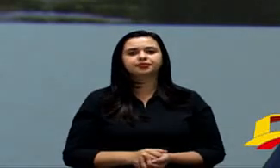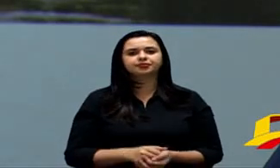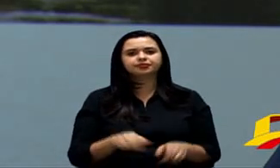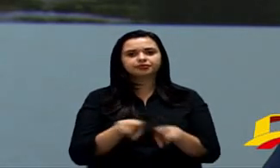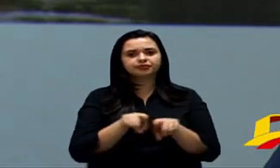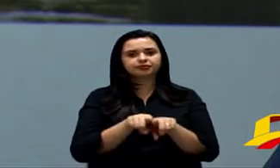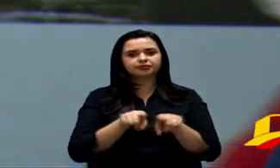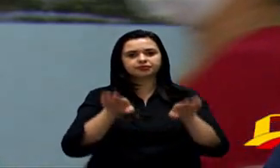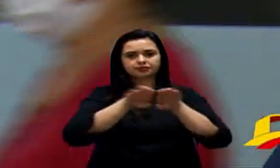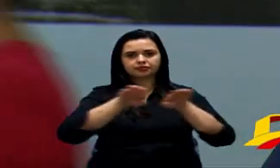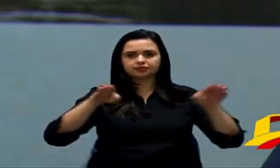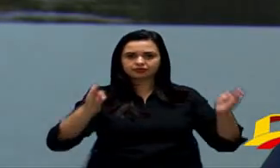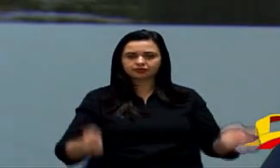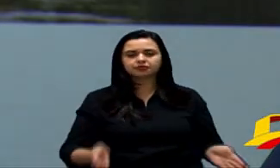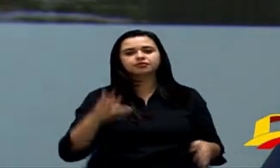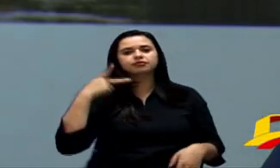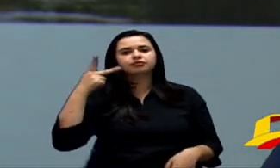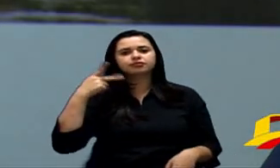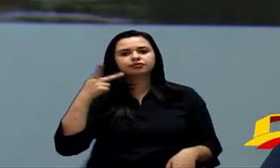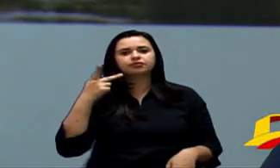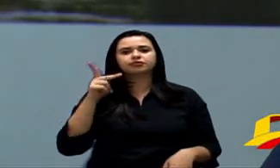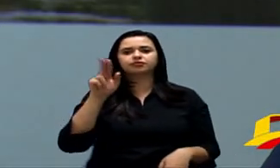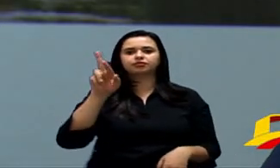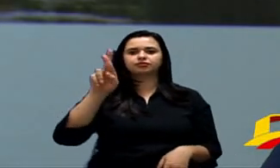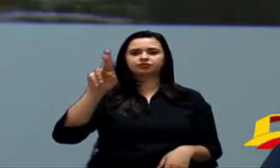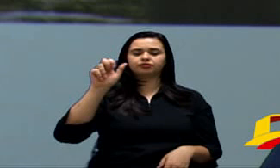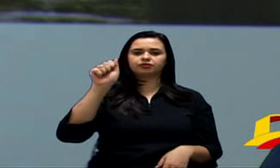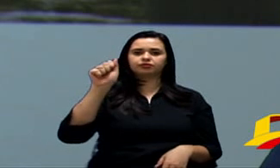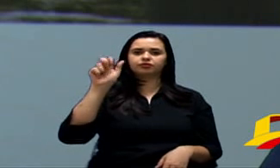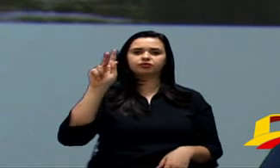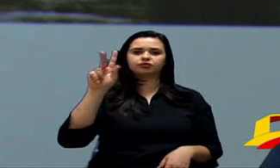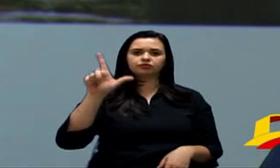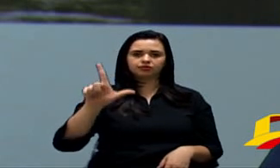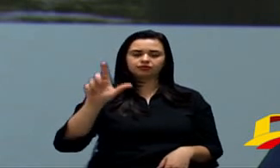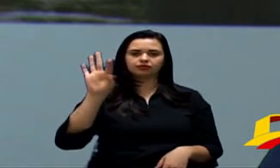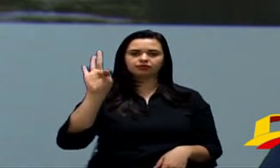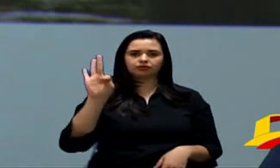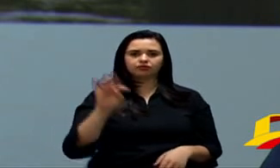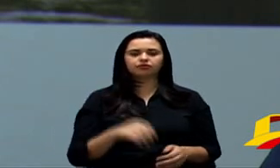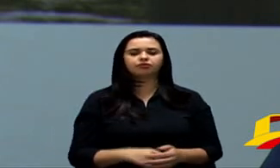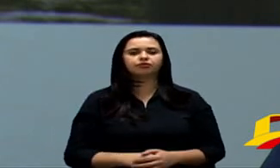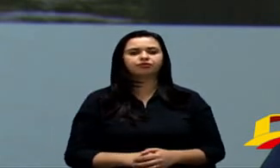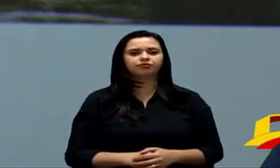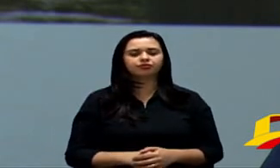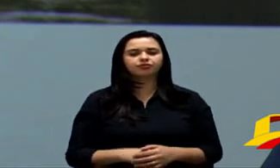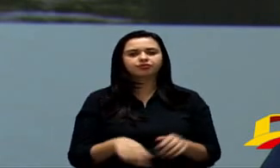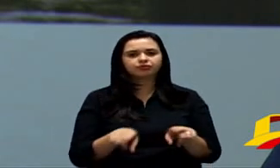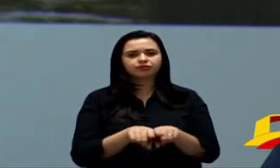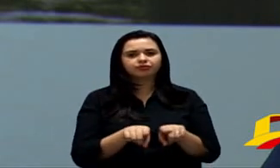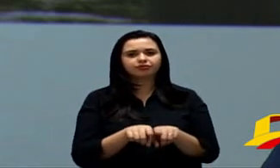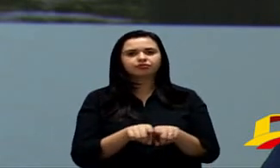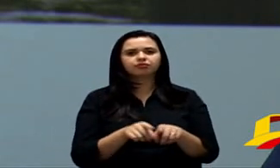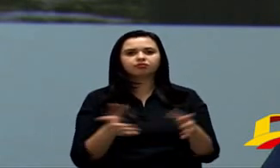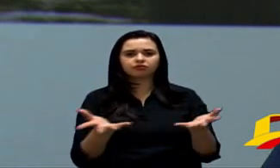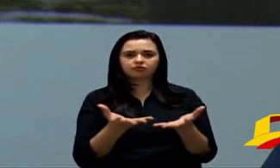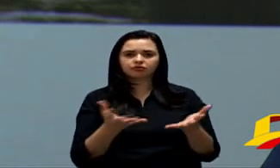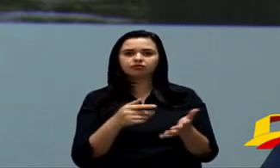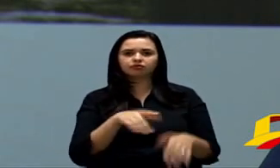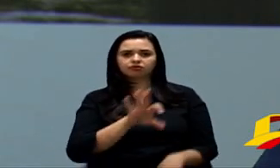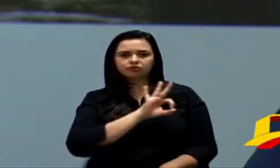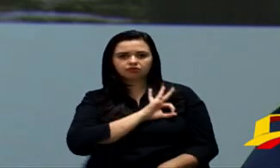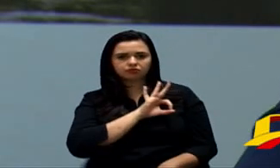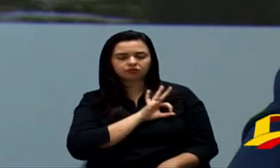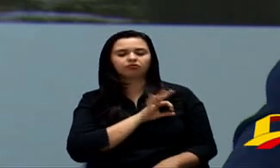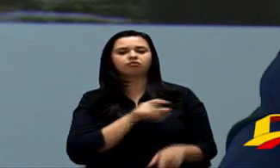mesa meu amigo vereador Ralf Silva, que era do Podemos lá de Osasco e continua na força política lá na causa